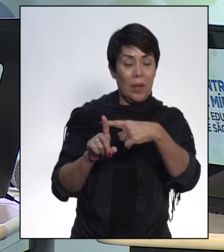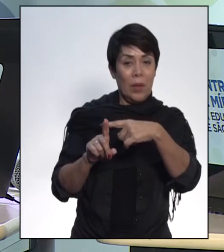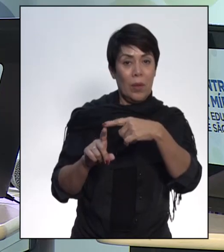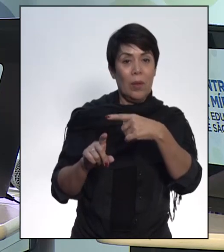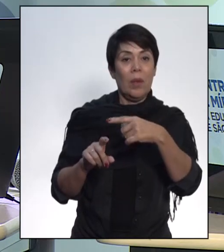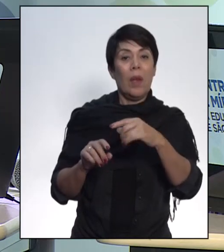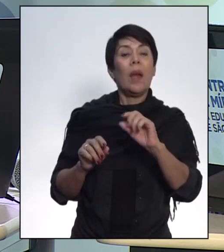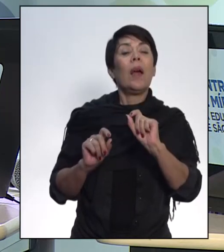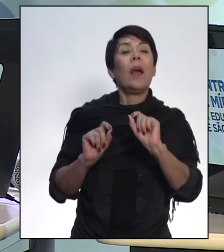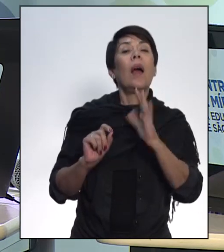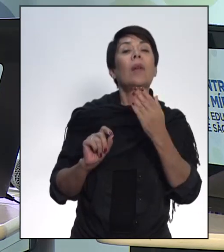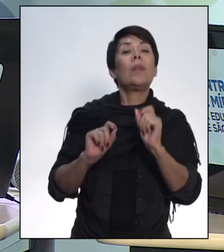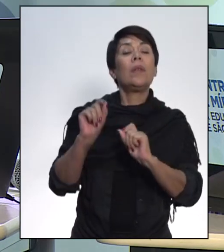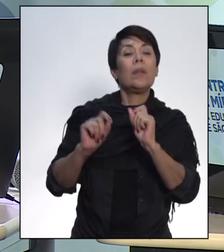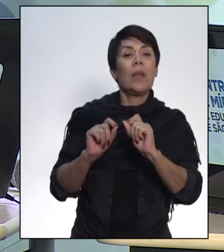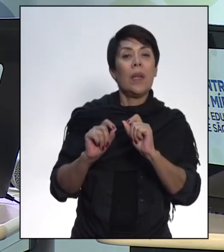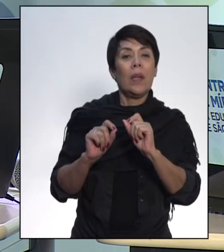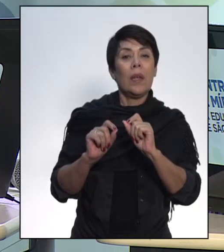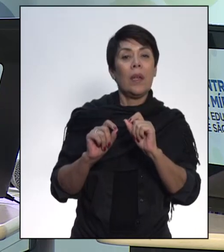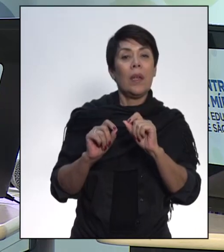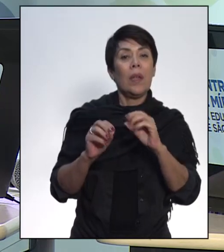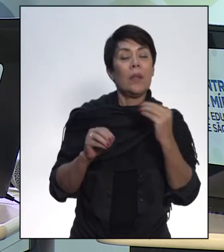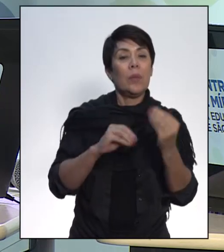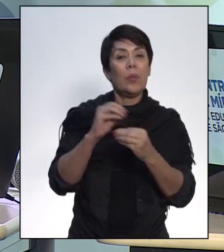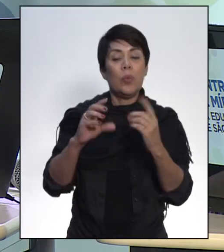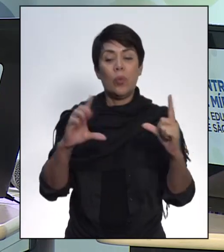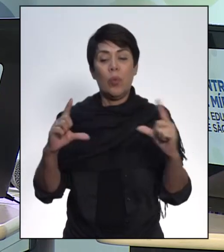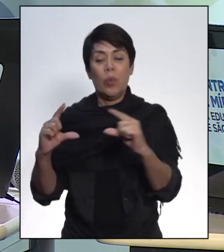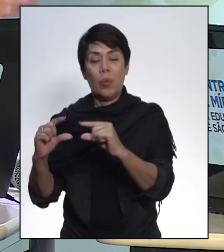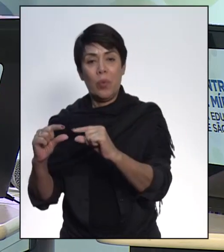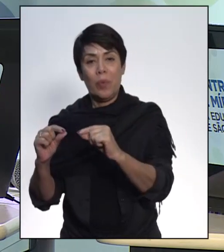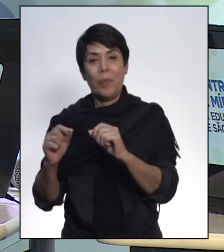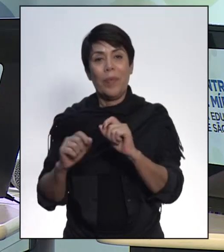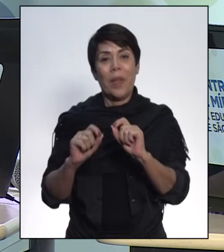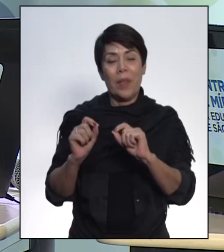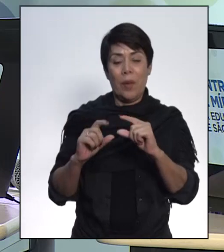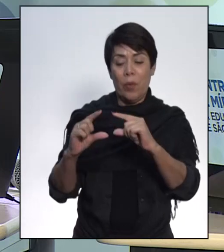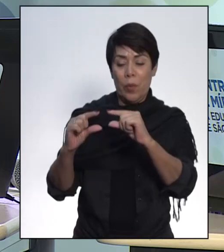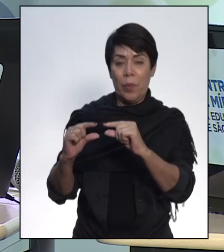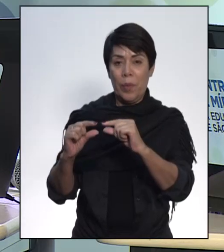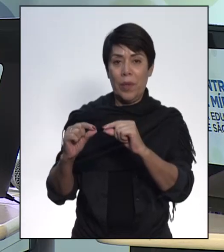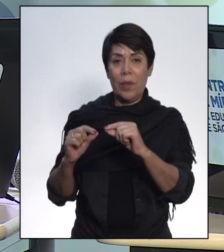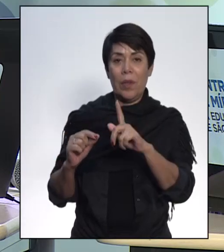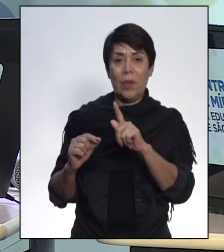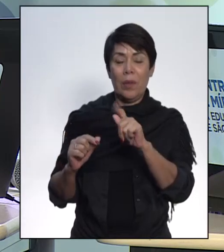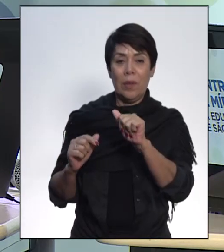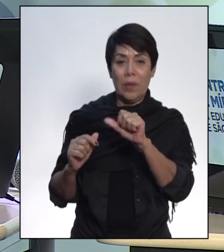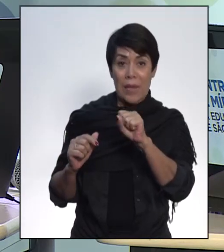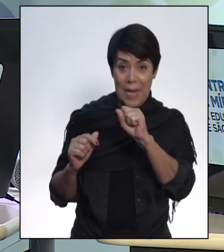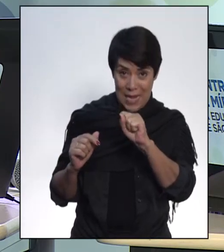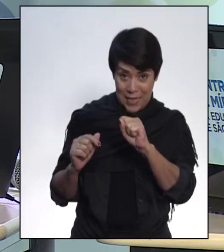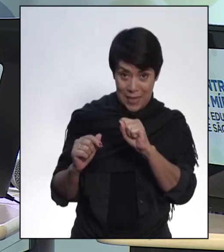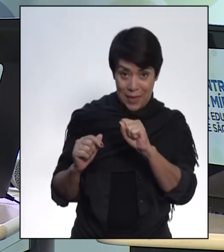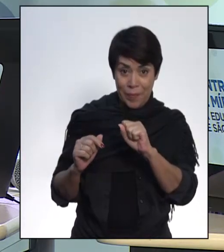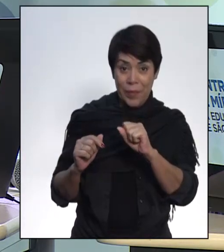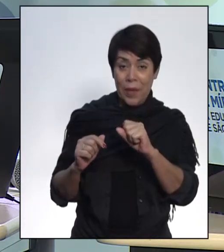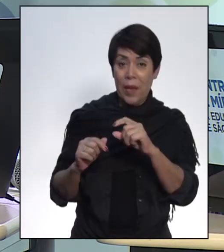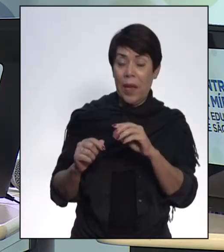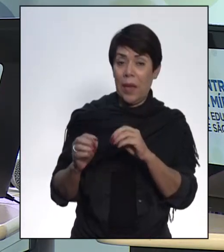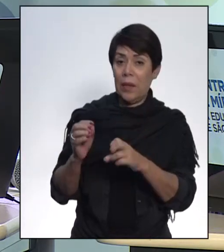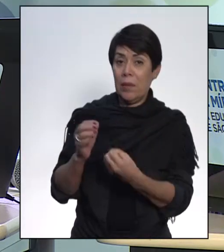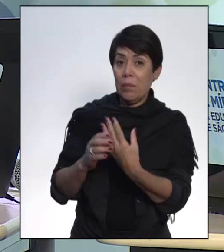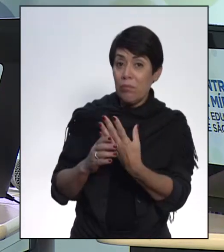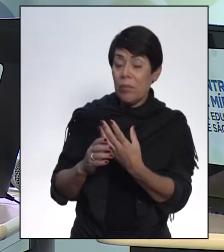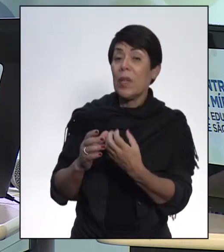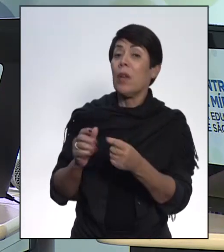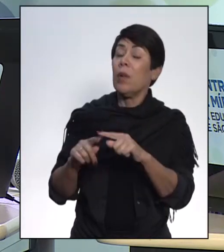que vai acontecer? Eles vão migrar para menor. E quem estava na menor? O nosso gás carbônico. Então, o gás ali se formou, só